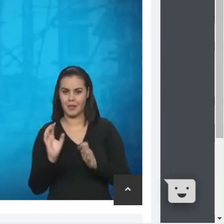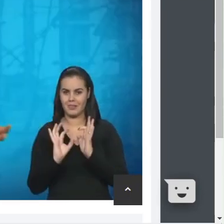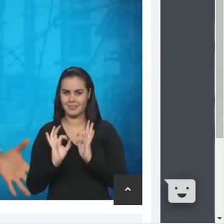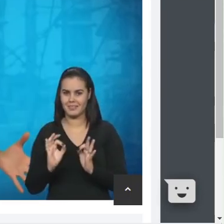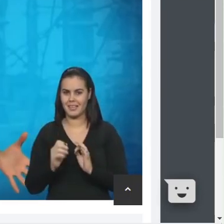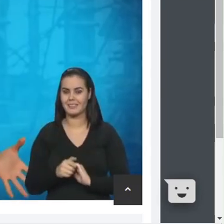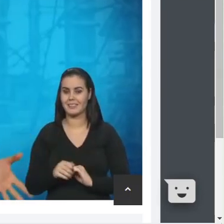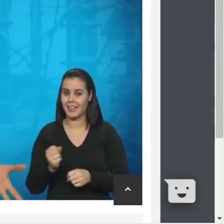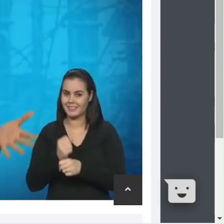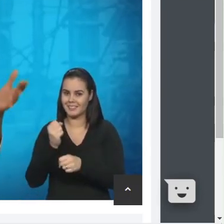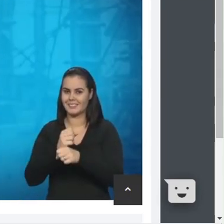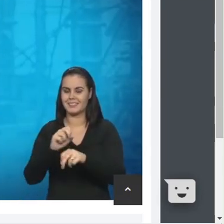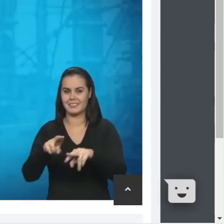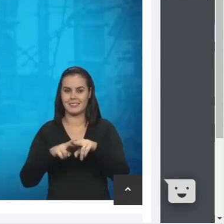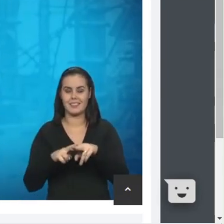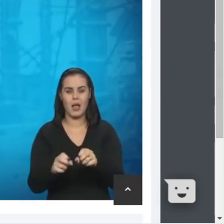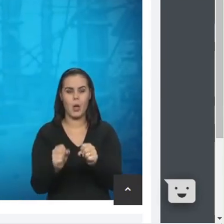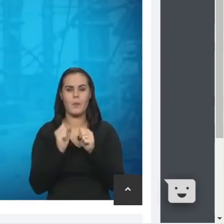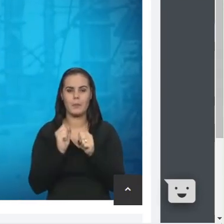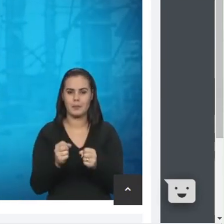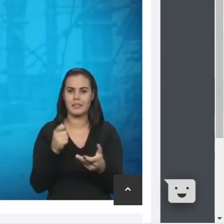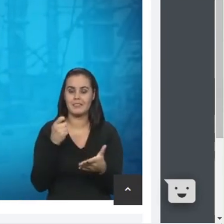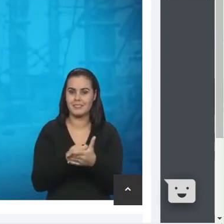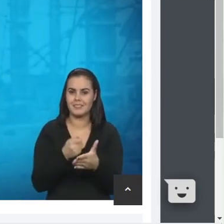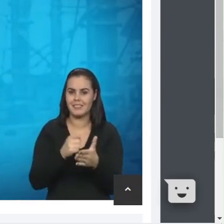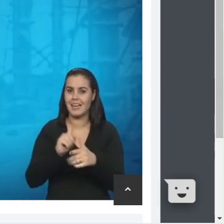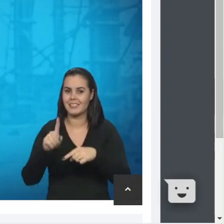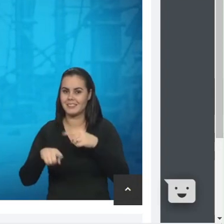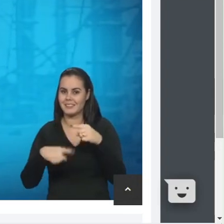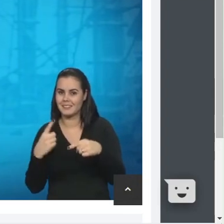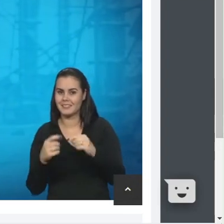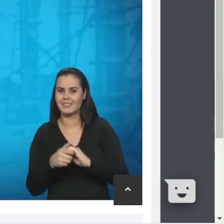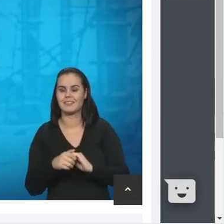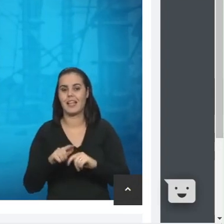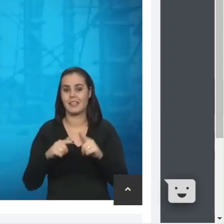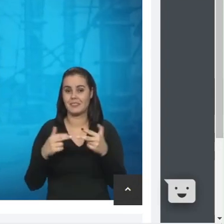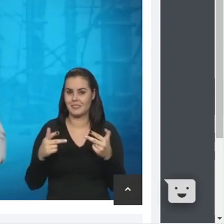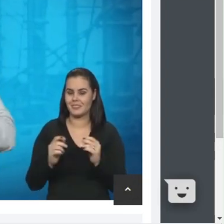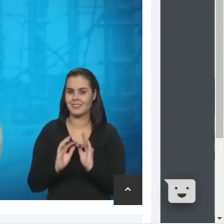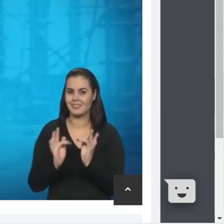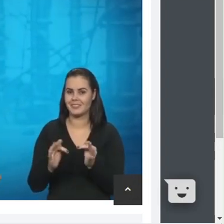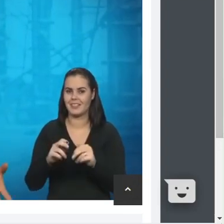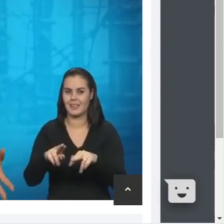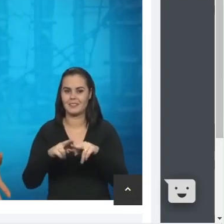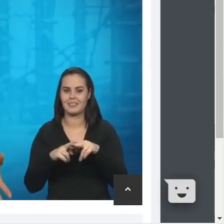obra. Dessa forma, podemos garantir o êxito do produto final. Para isso,